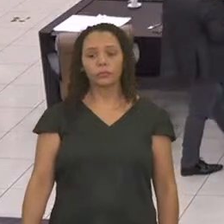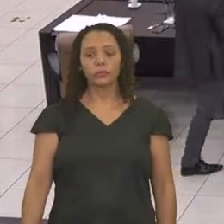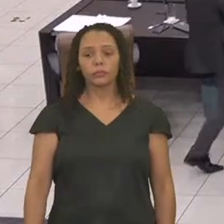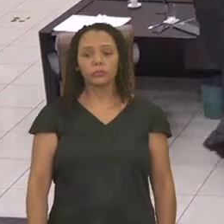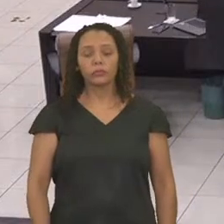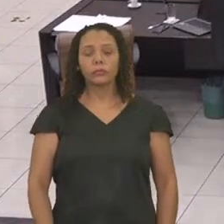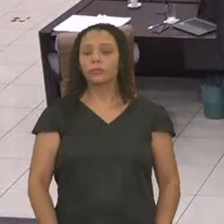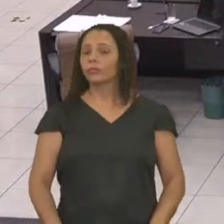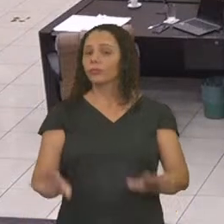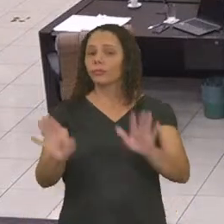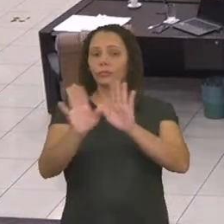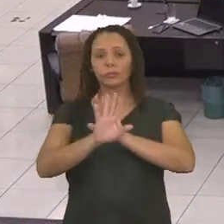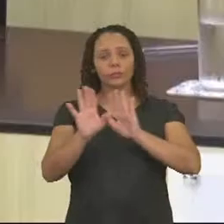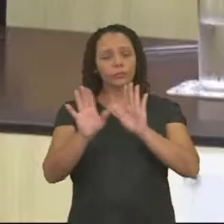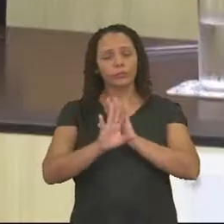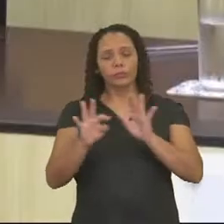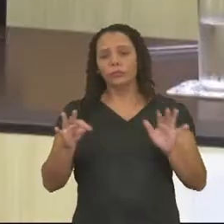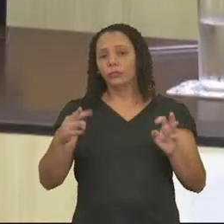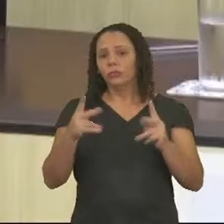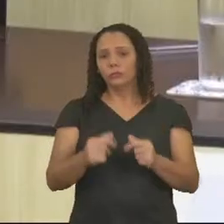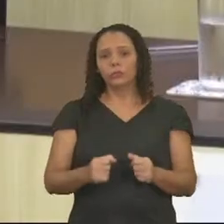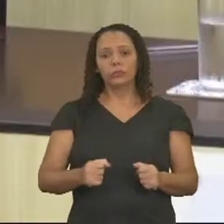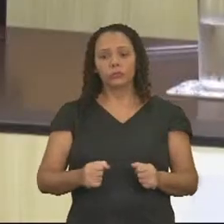não é isso não, todos aqui estão,